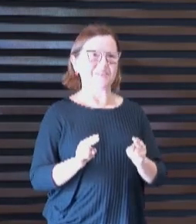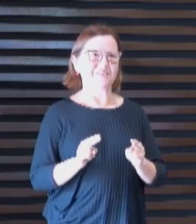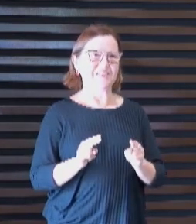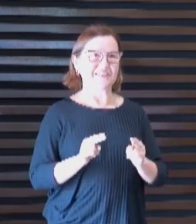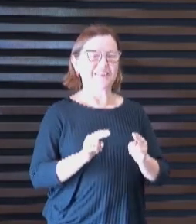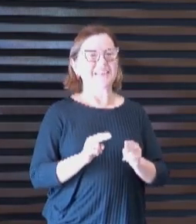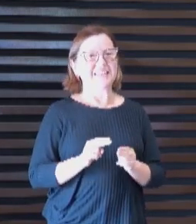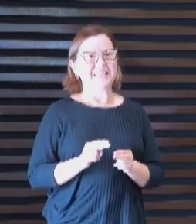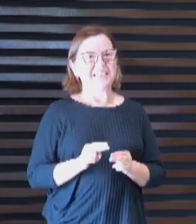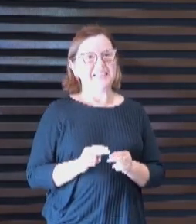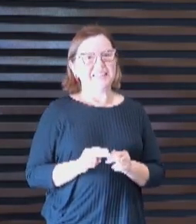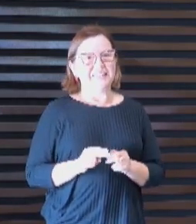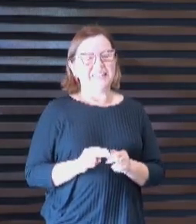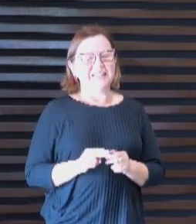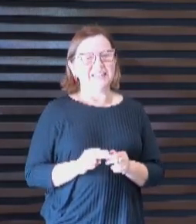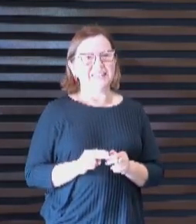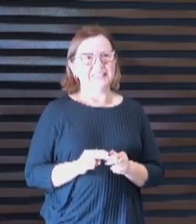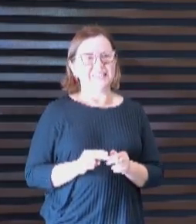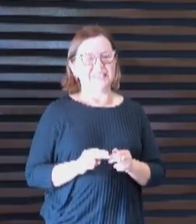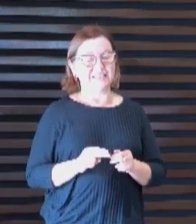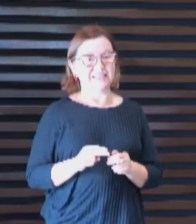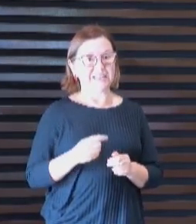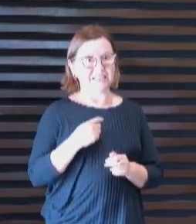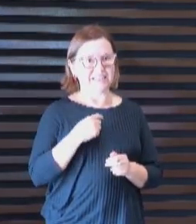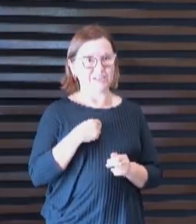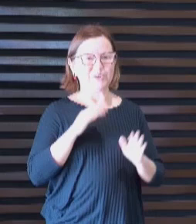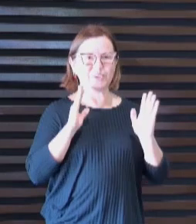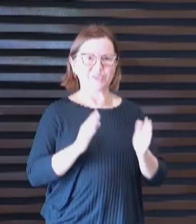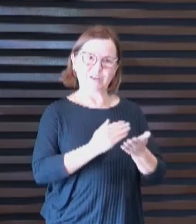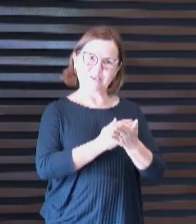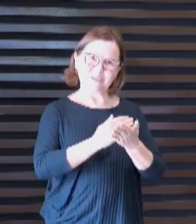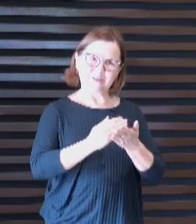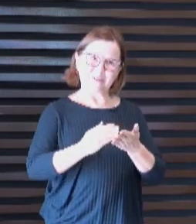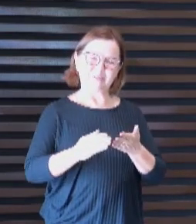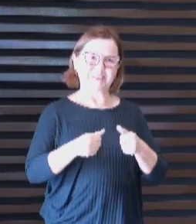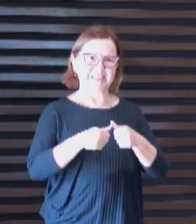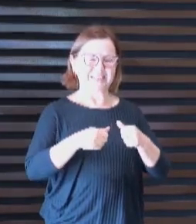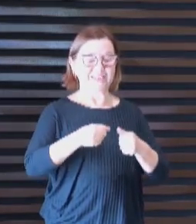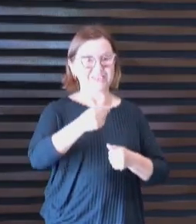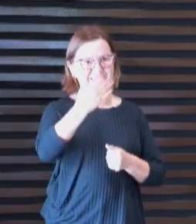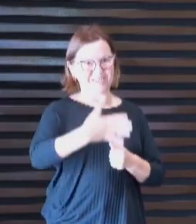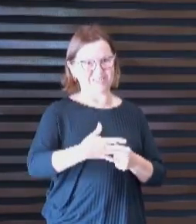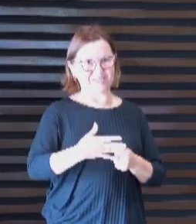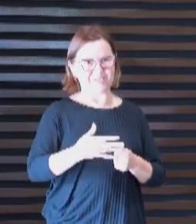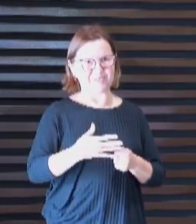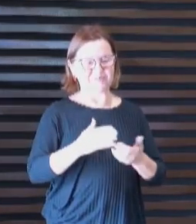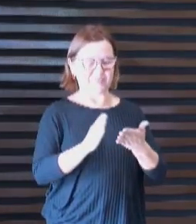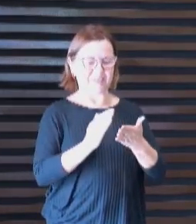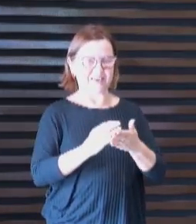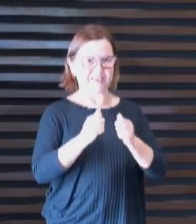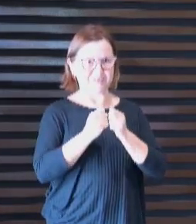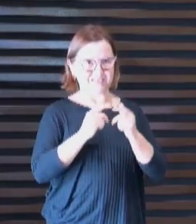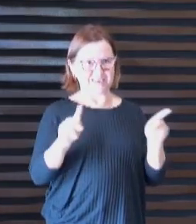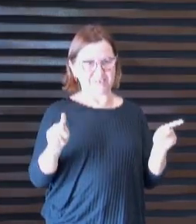iniciei desde o ano passado, no livro do Apocalipse. Essa